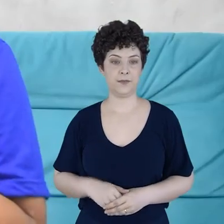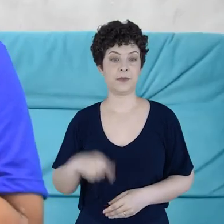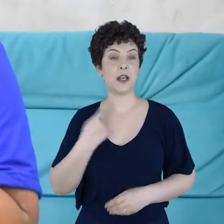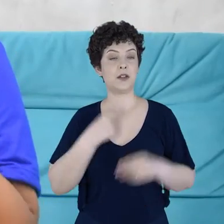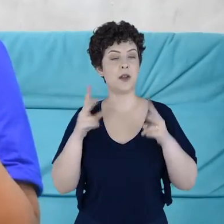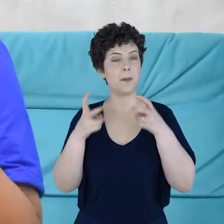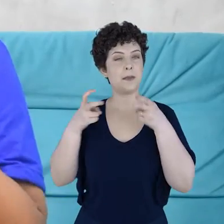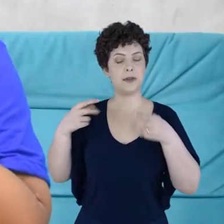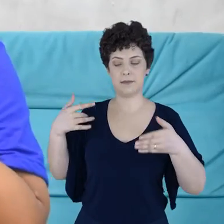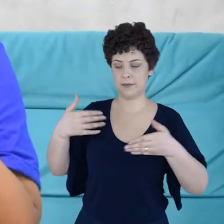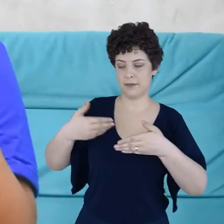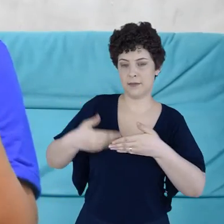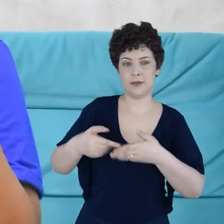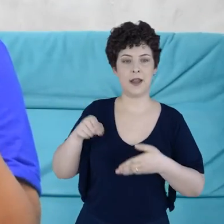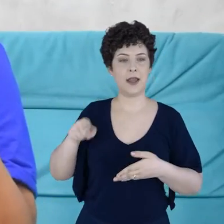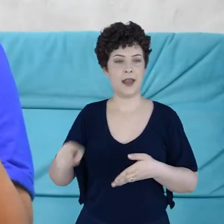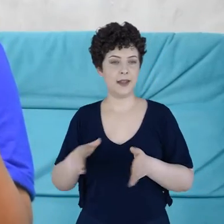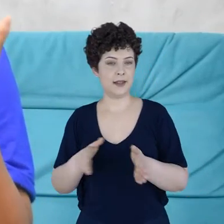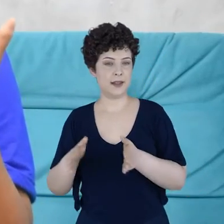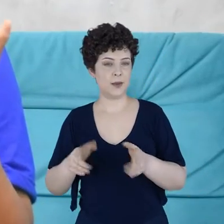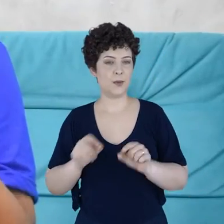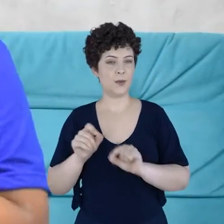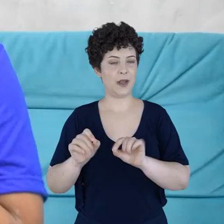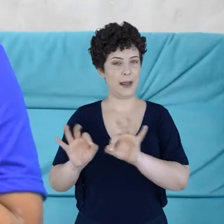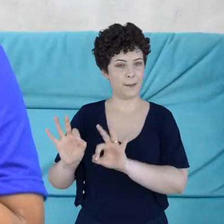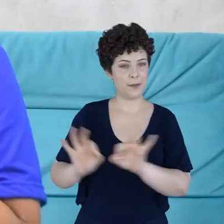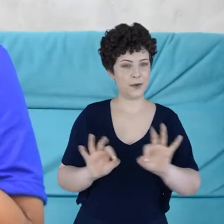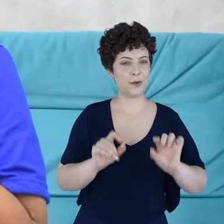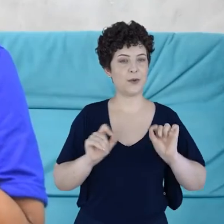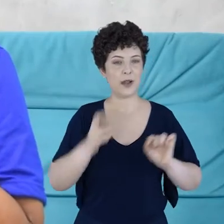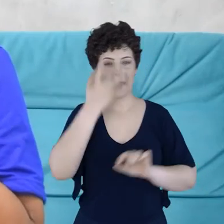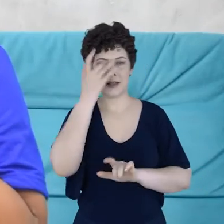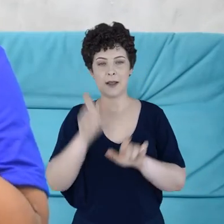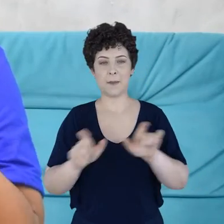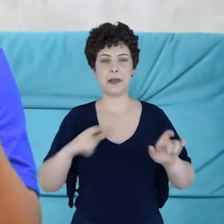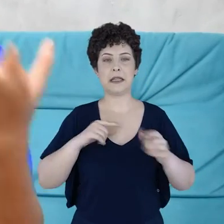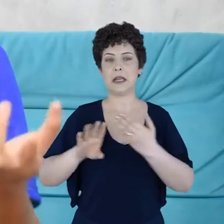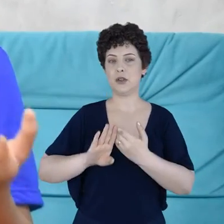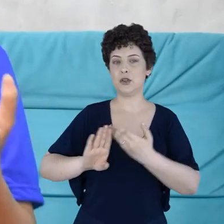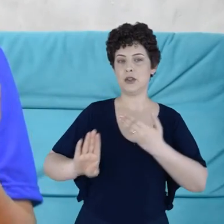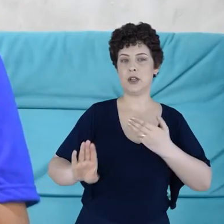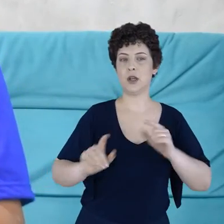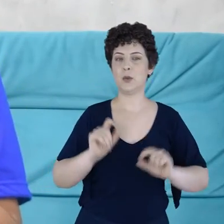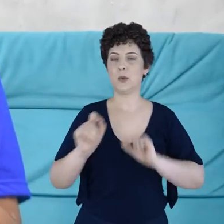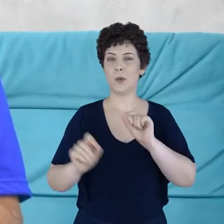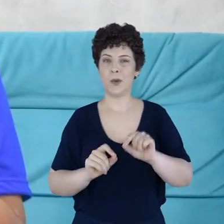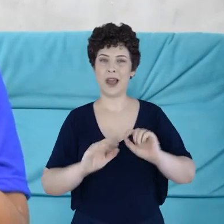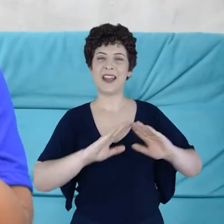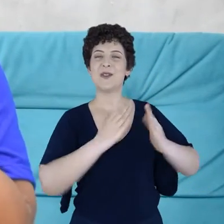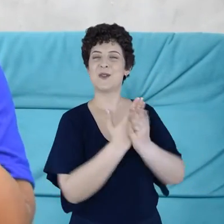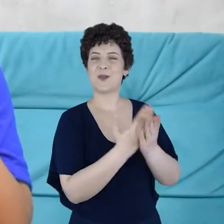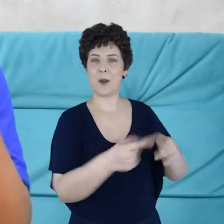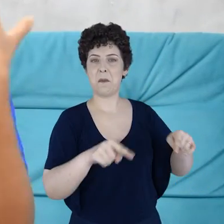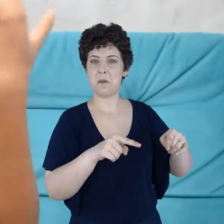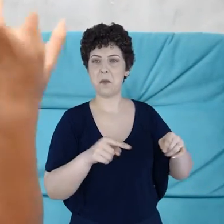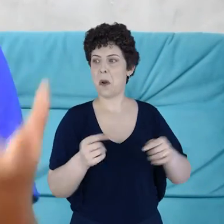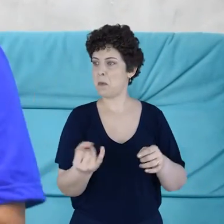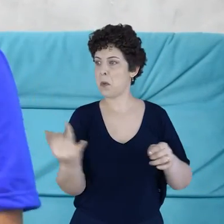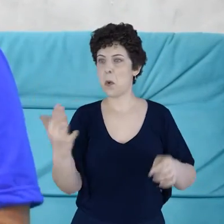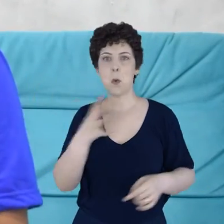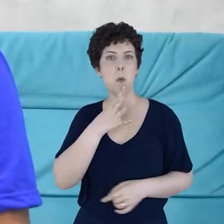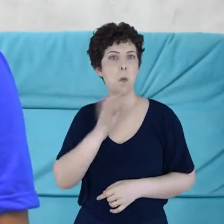que a gente percebeu, né, durante o experimento é que as pessoas elas tinham um distanciamento do conservatório. Muitas